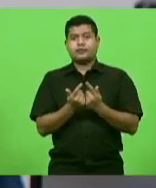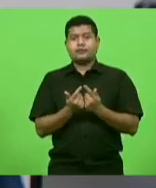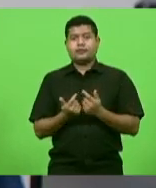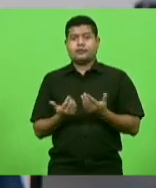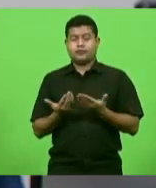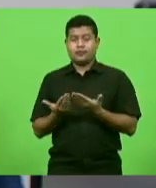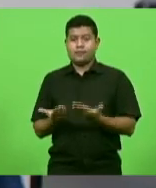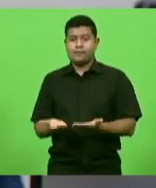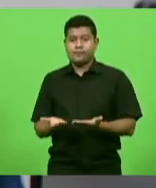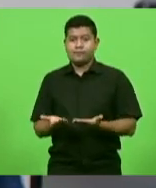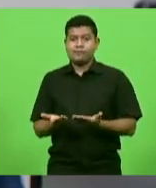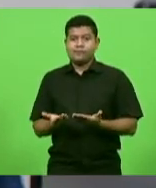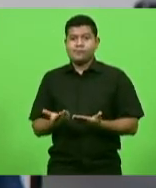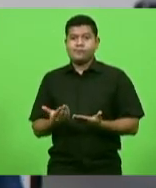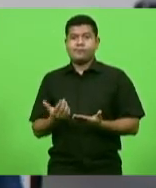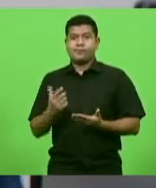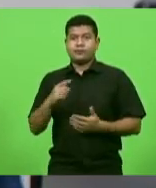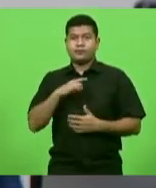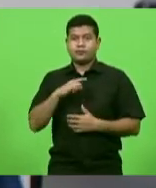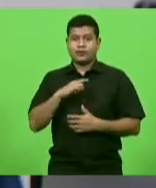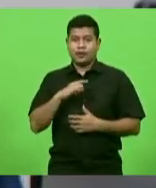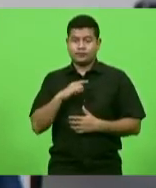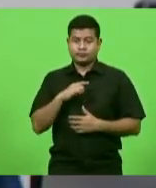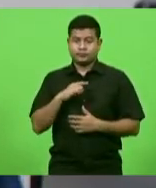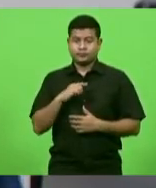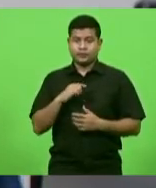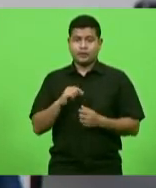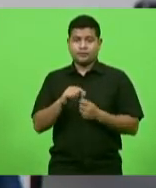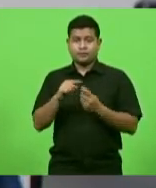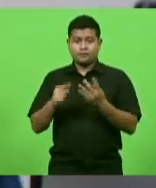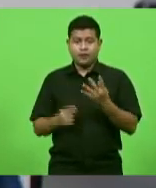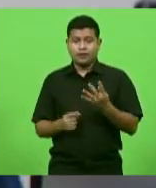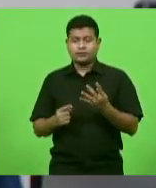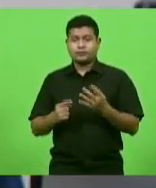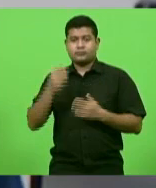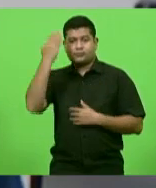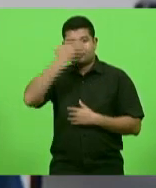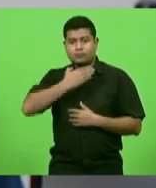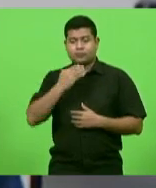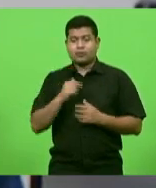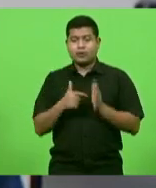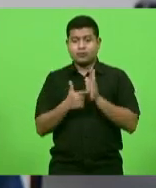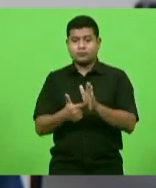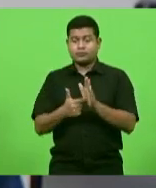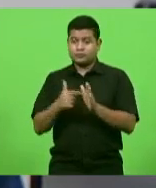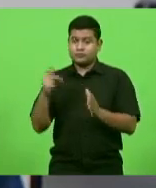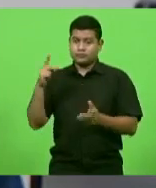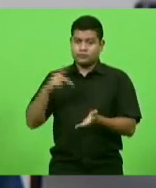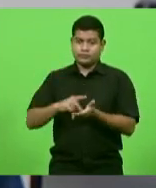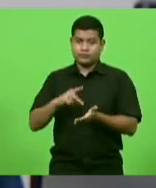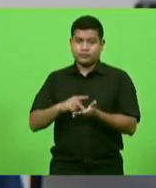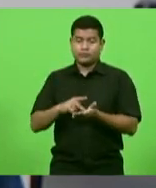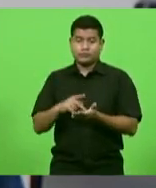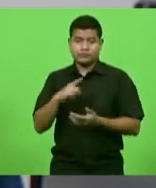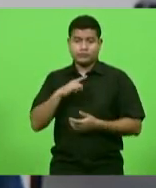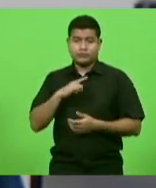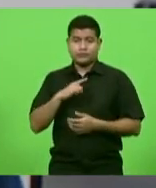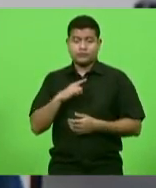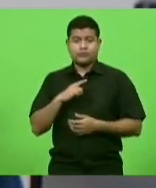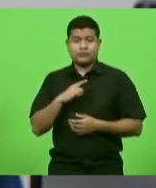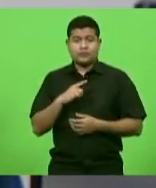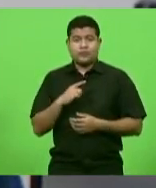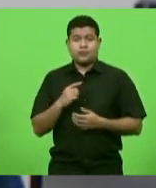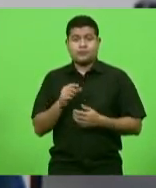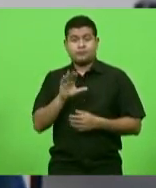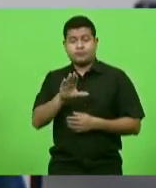os bolos foram coletados a maioria das provas que instruíram a representação EA dar esta portanto averiguar se a sua importada